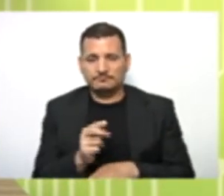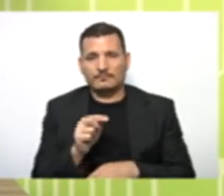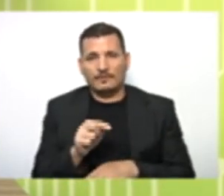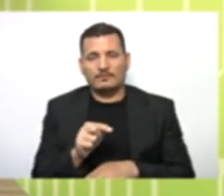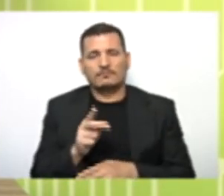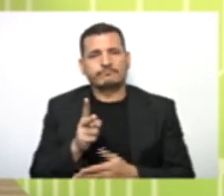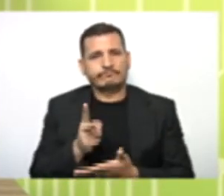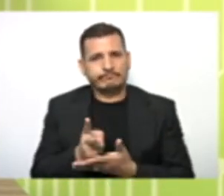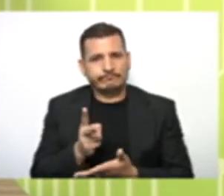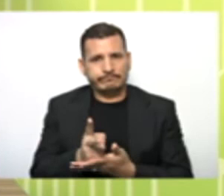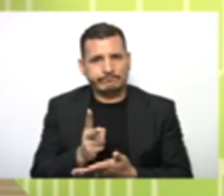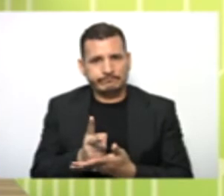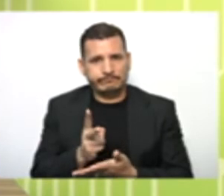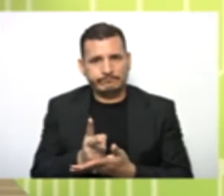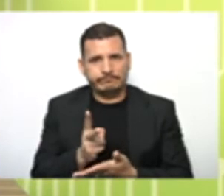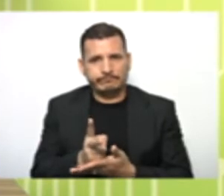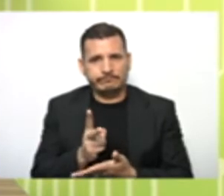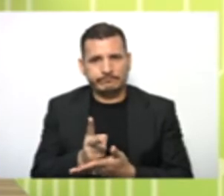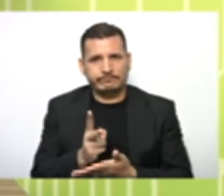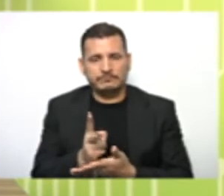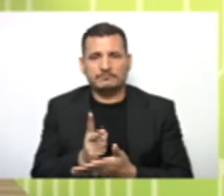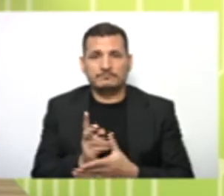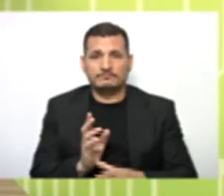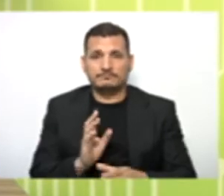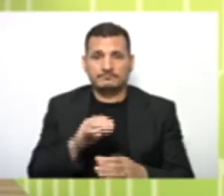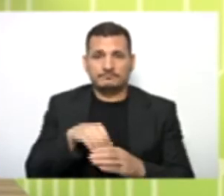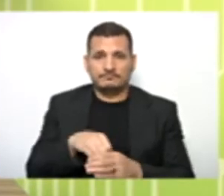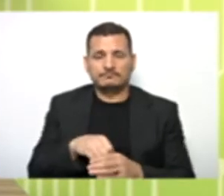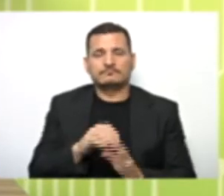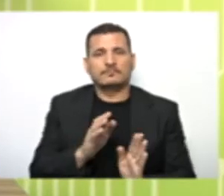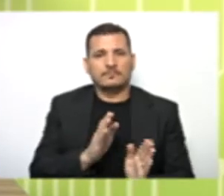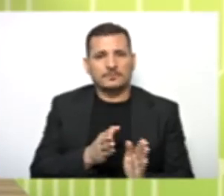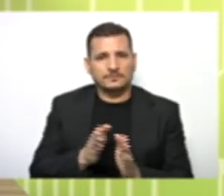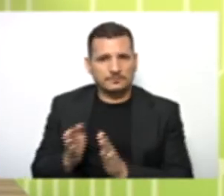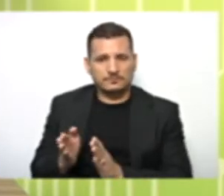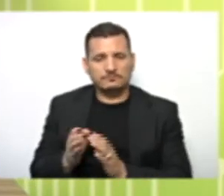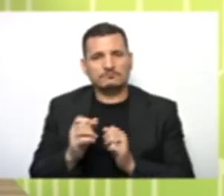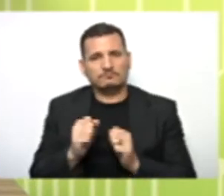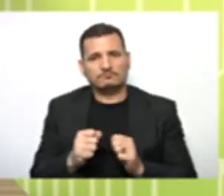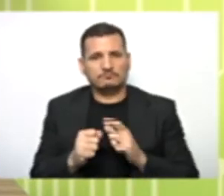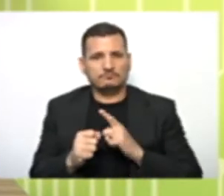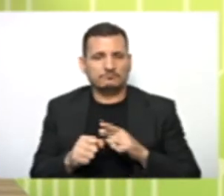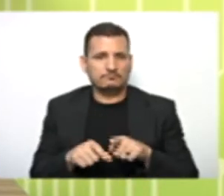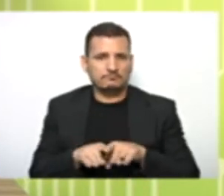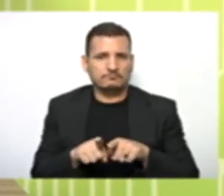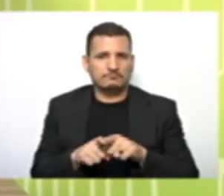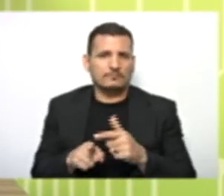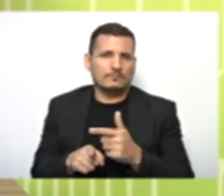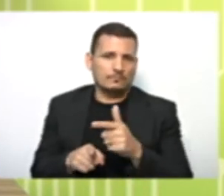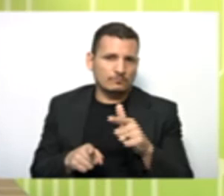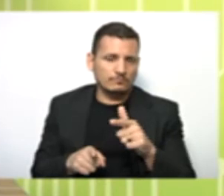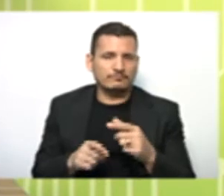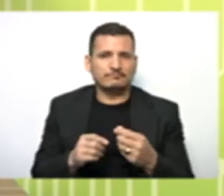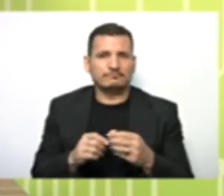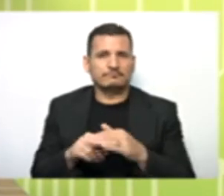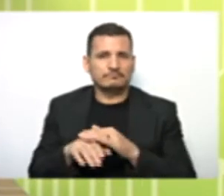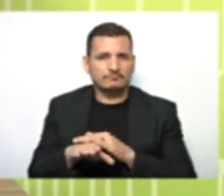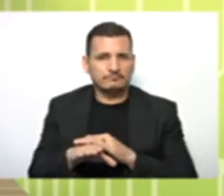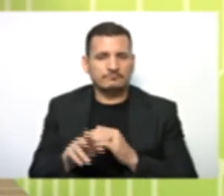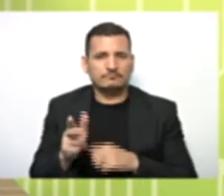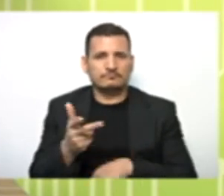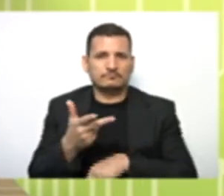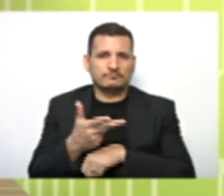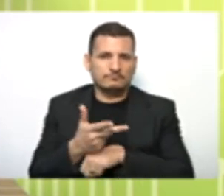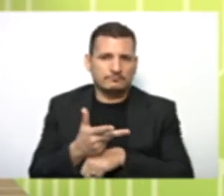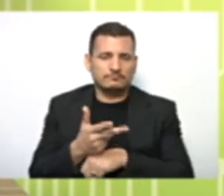presentes na execução de um processo. Pode ter também outros recursos, como armazenamento,